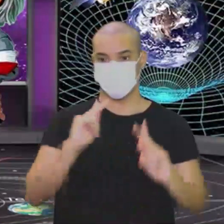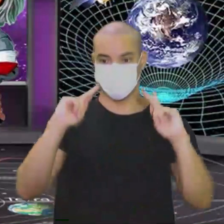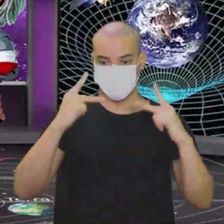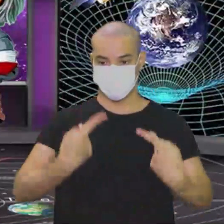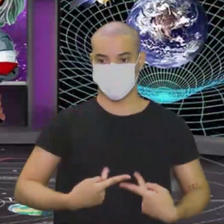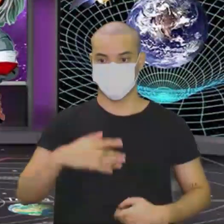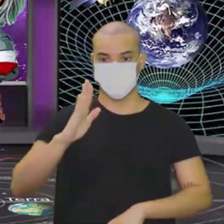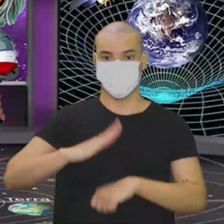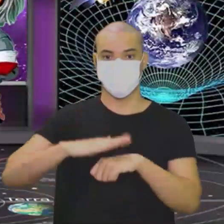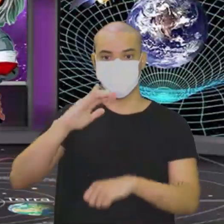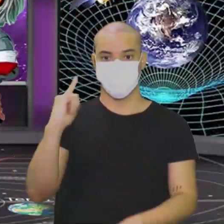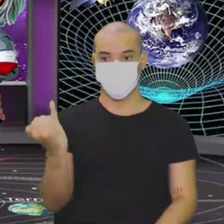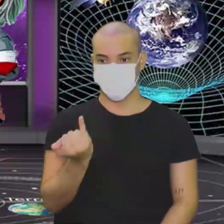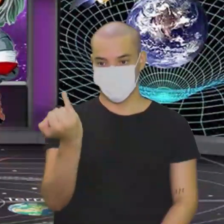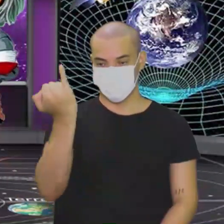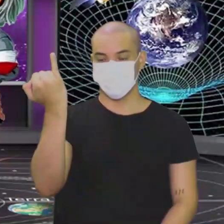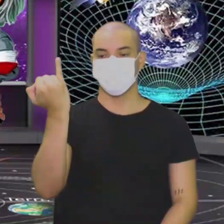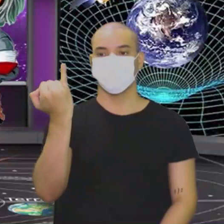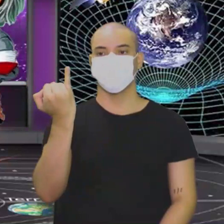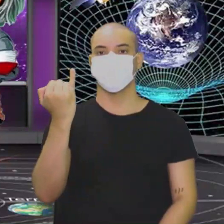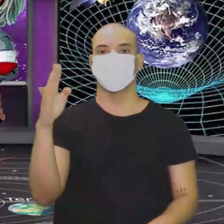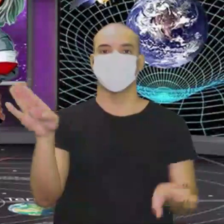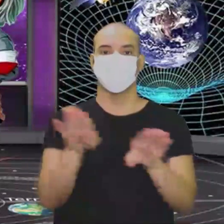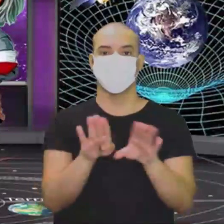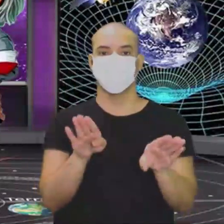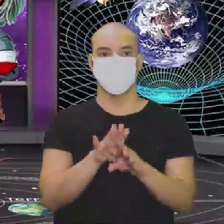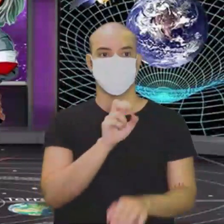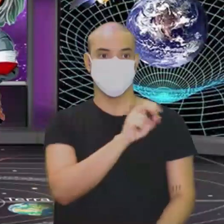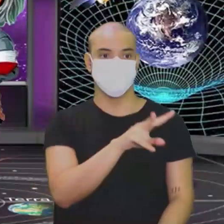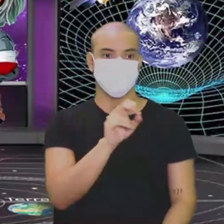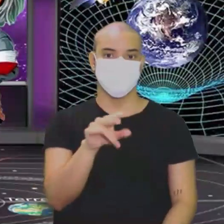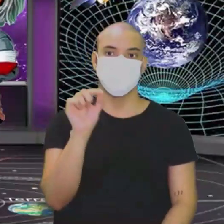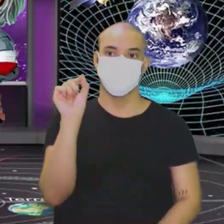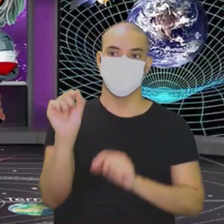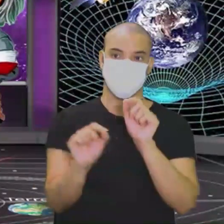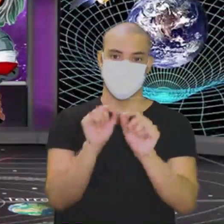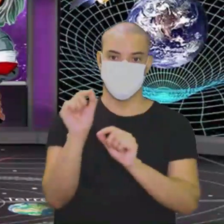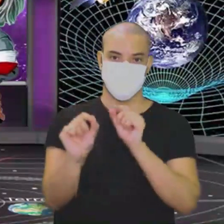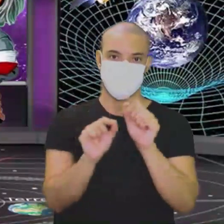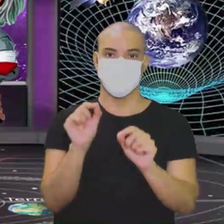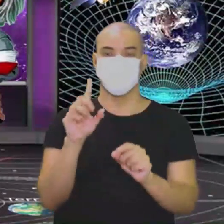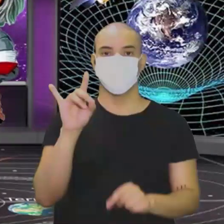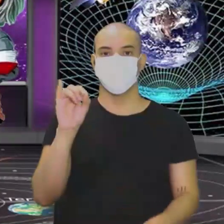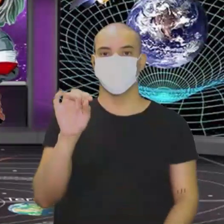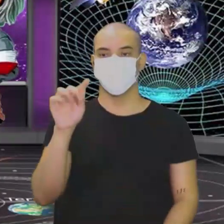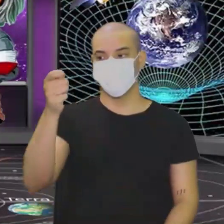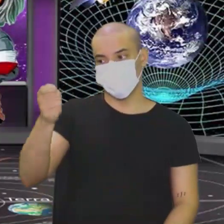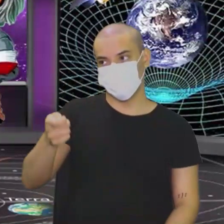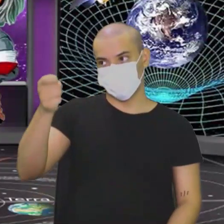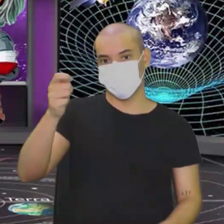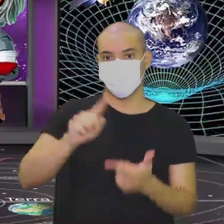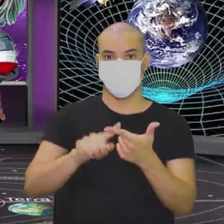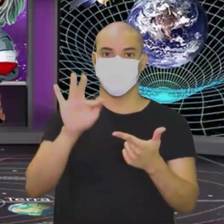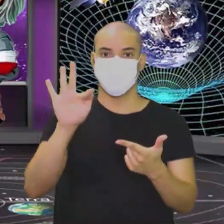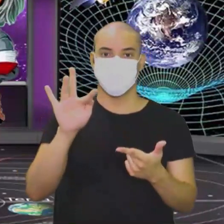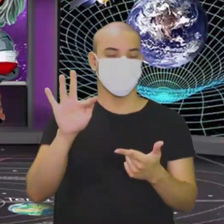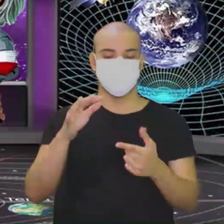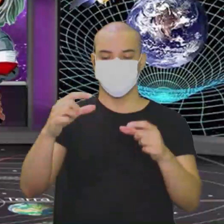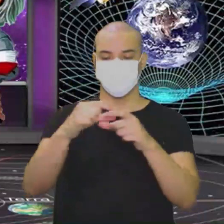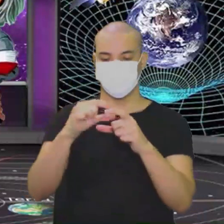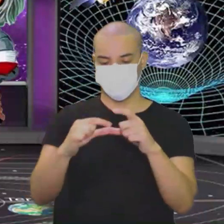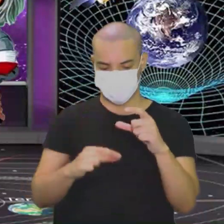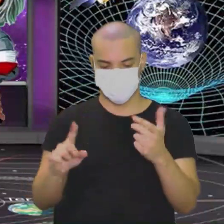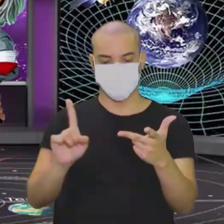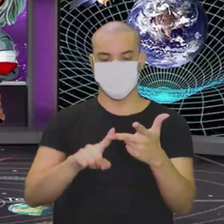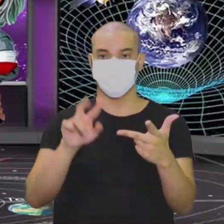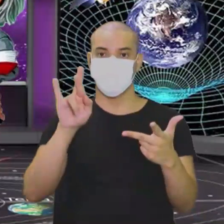gente preservar. Então, nós vimos os disjuntores, nós vimos os fusíveis, nós vimos os relés, nós